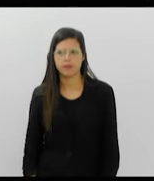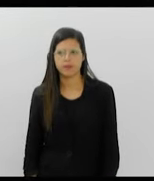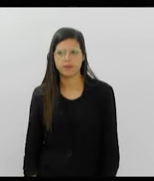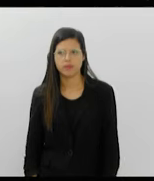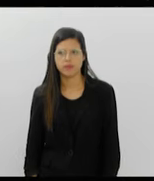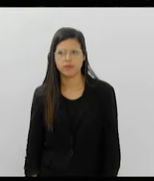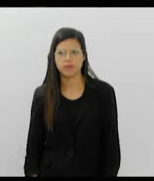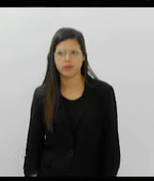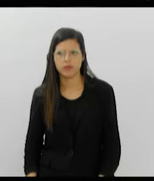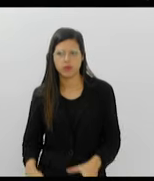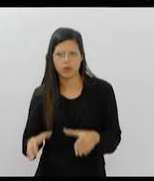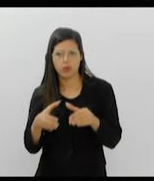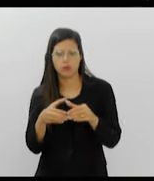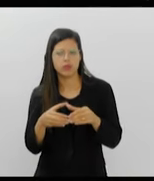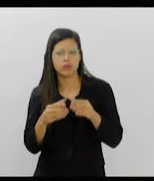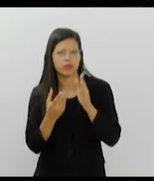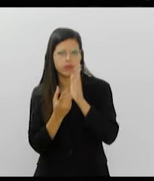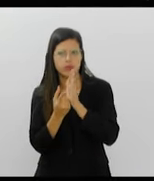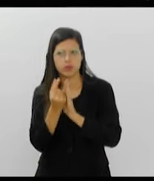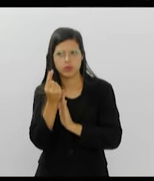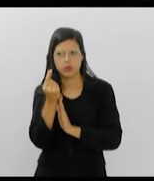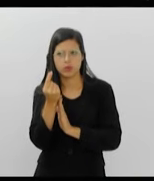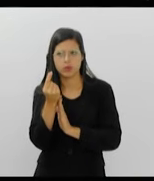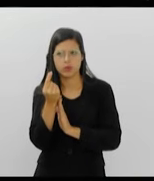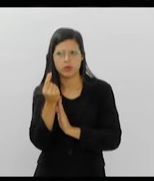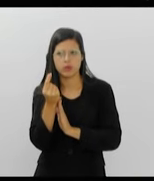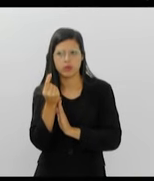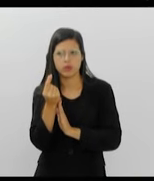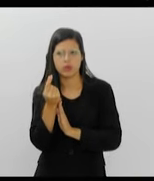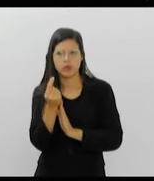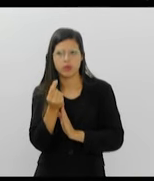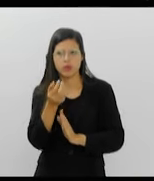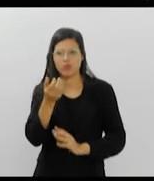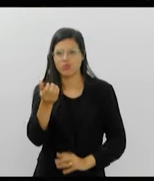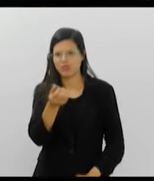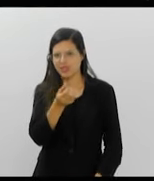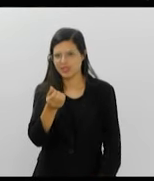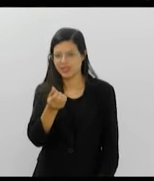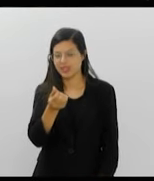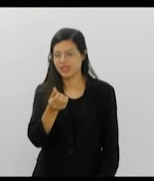Na Comissão de Orçamento, sou 6º suplente.